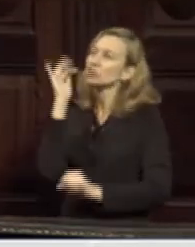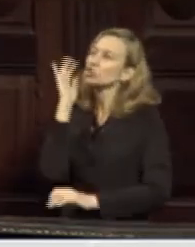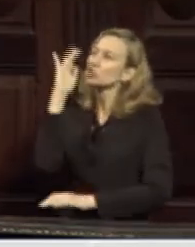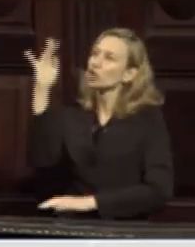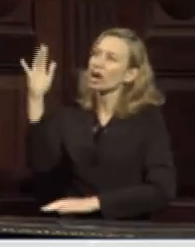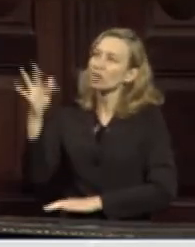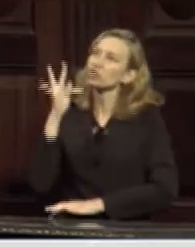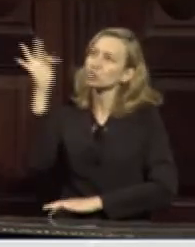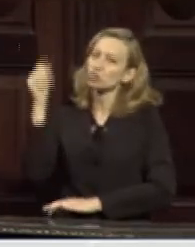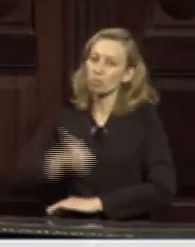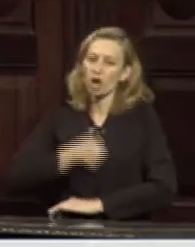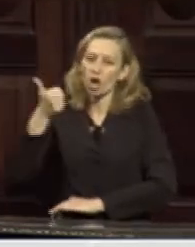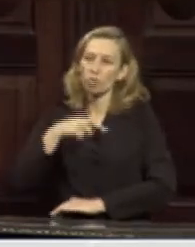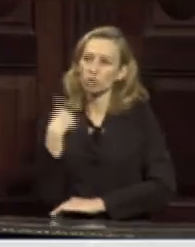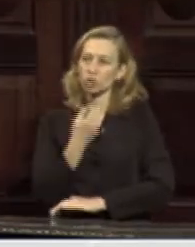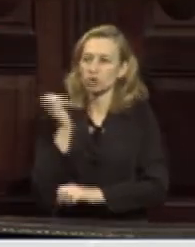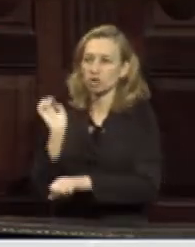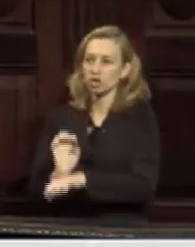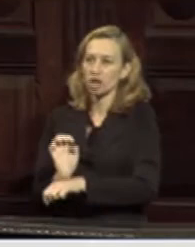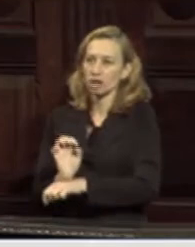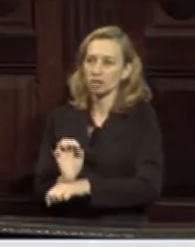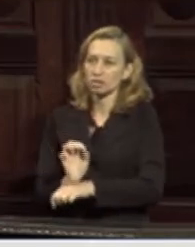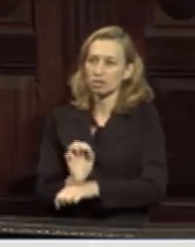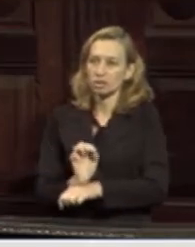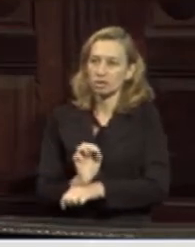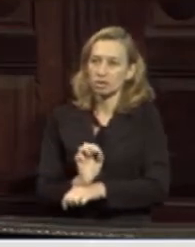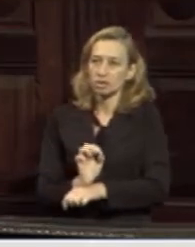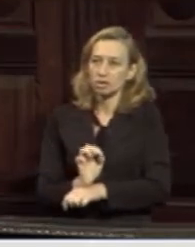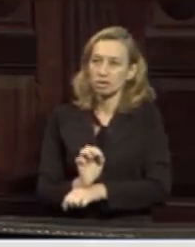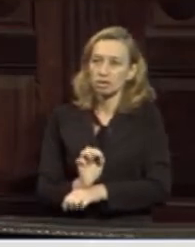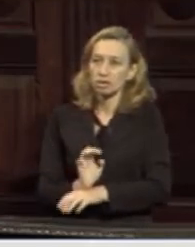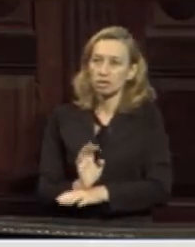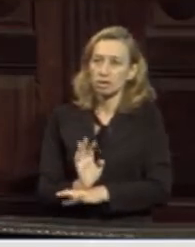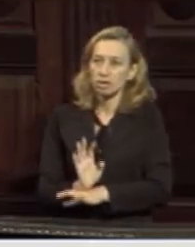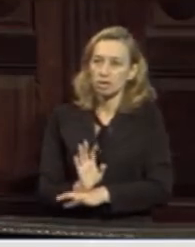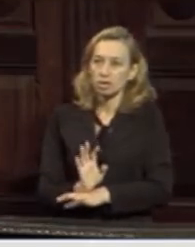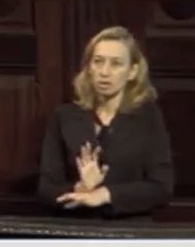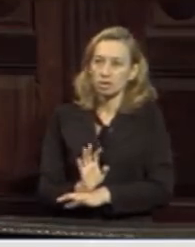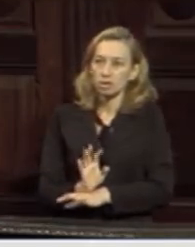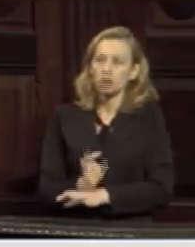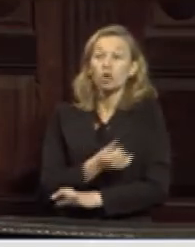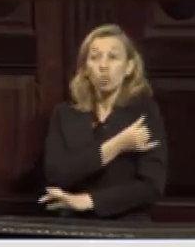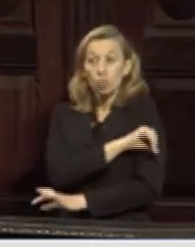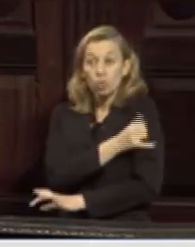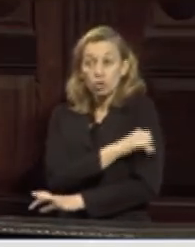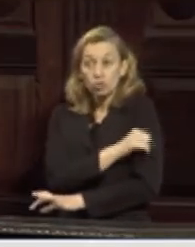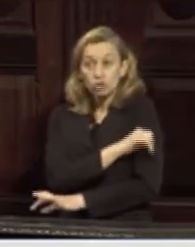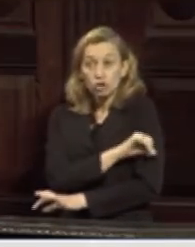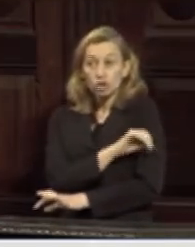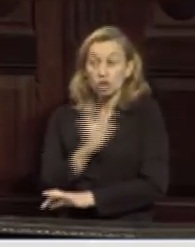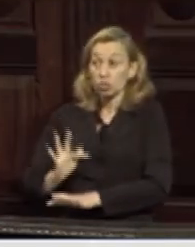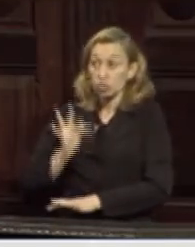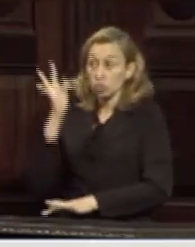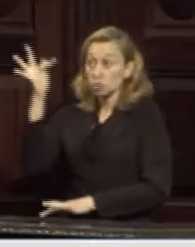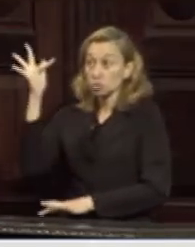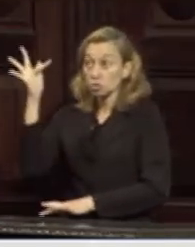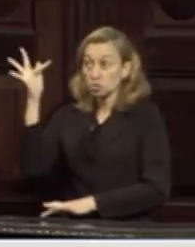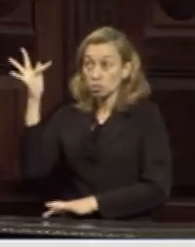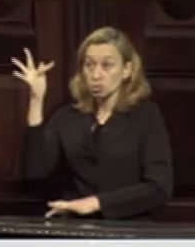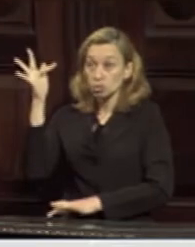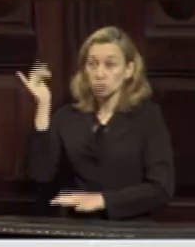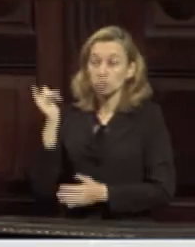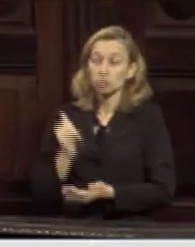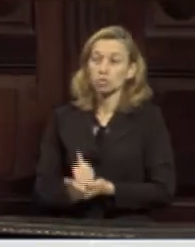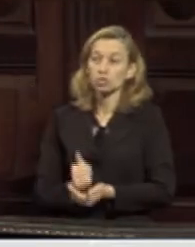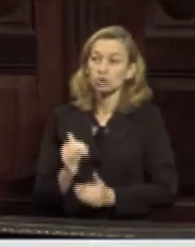futuro melhor para o nosso estado. Não se enganem, senhoras e senhores deputados. O Rio de Janeiro e o seu futuro está atrelado à